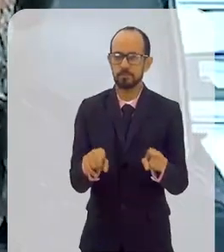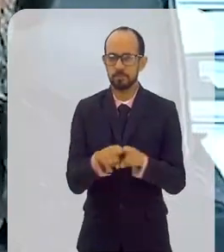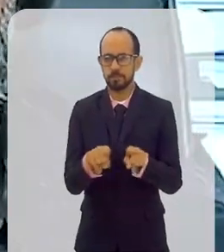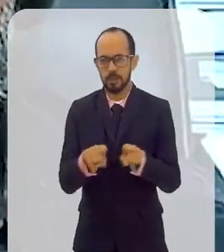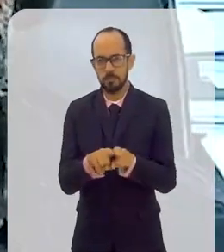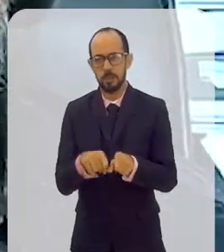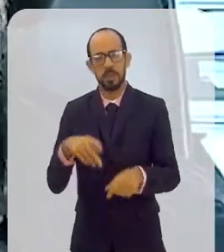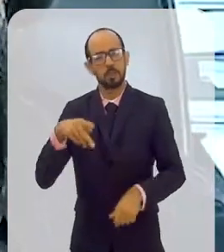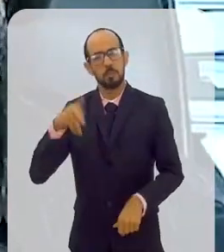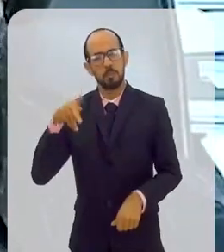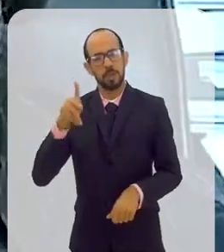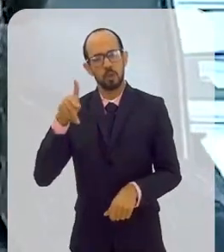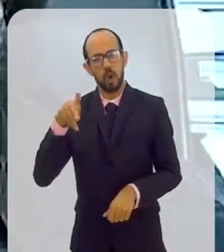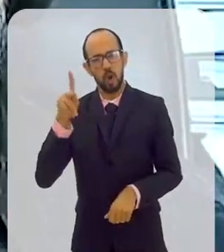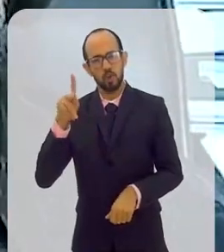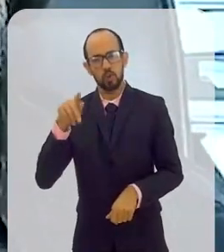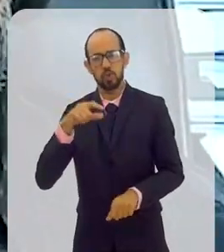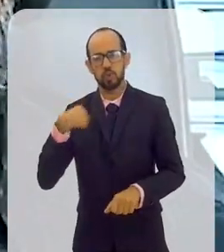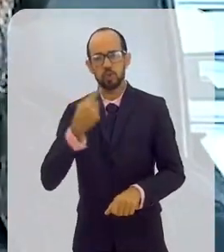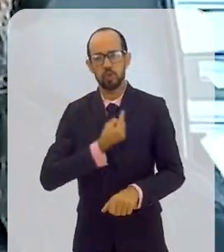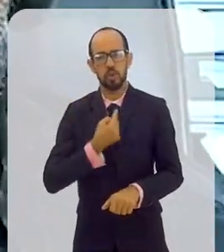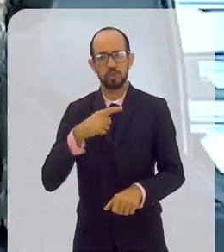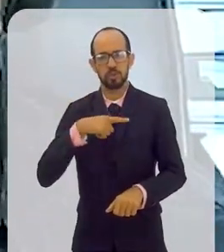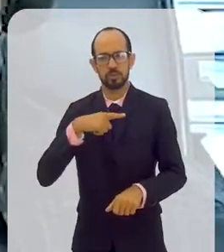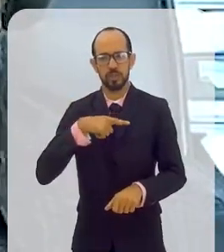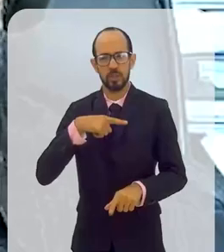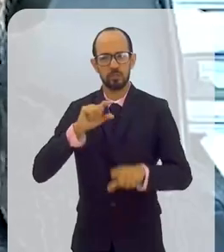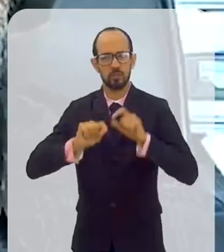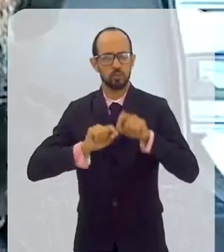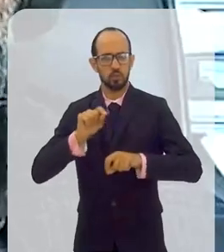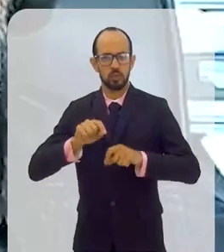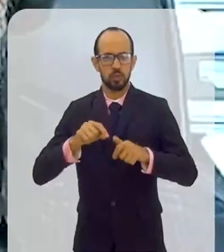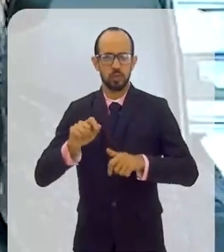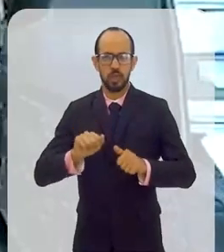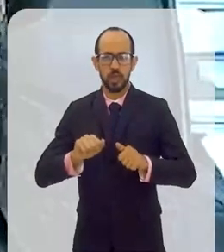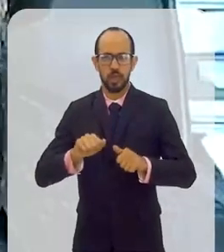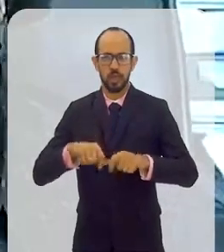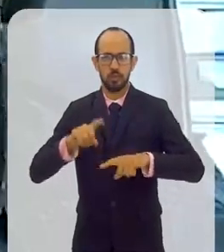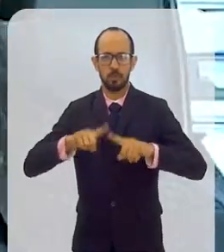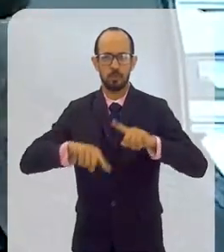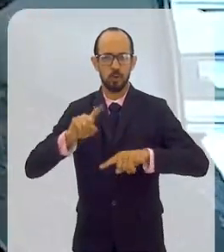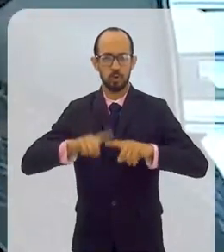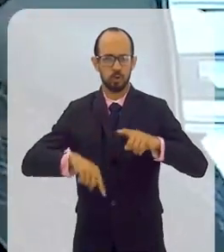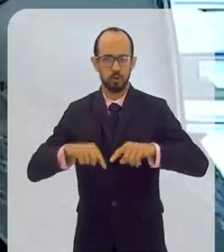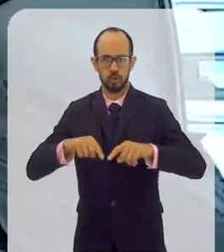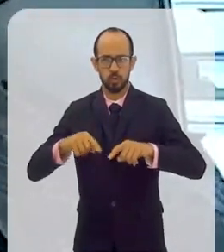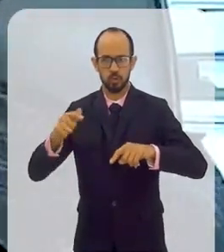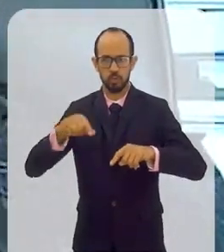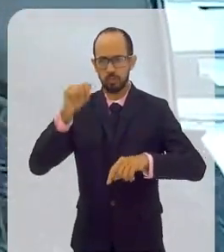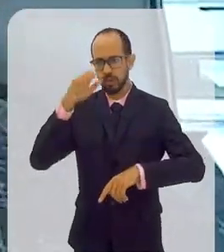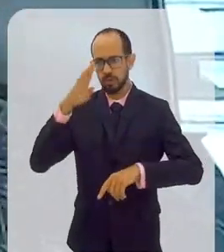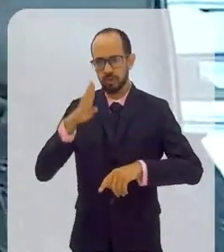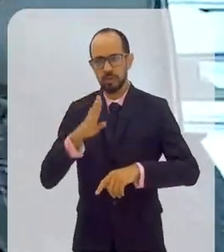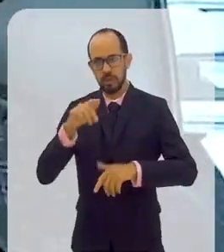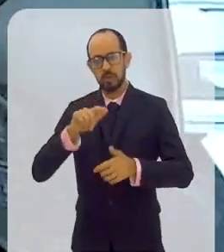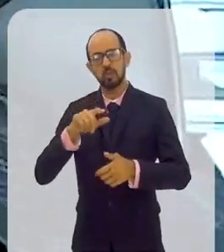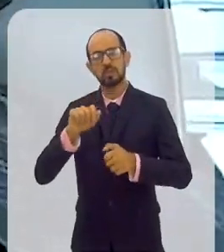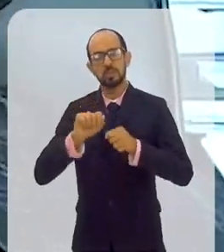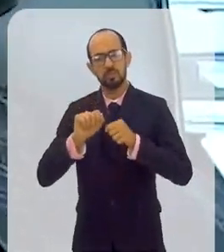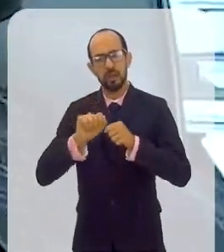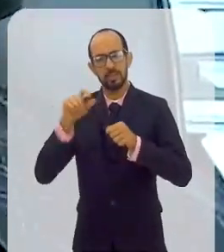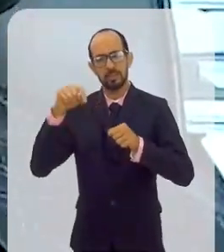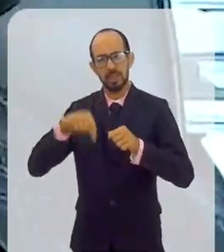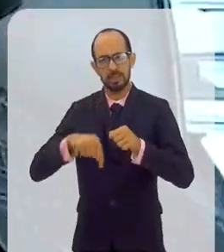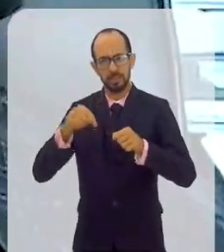do petróleo, por exemplo, tem um produto nosso que substitui um produto importado e é utilizado hoje para extração